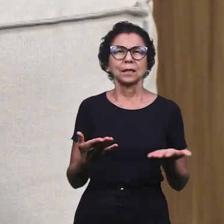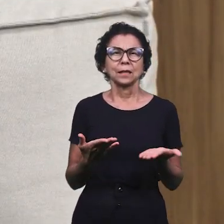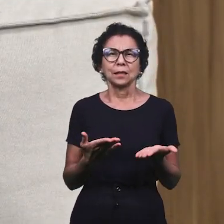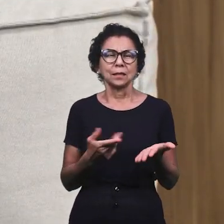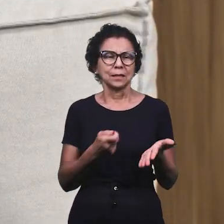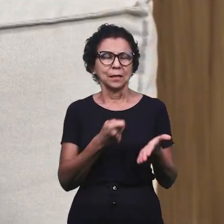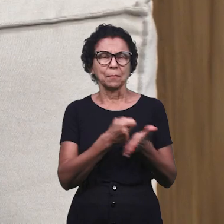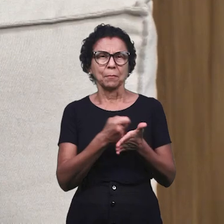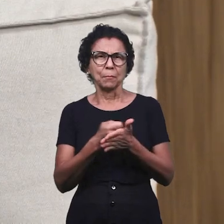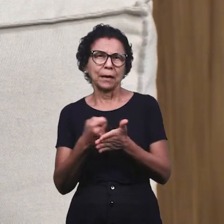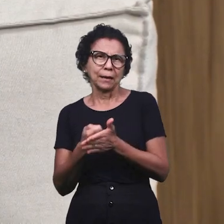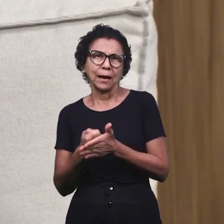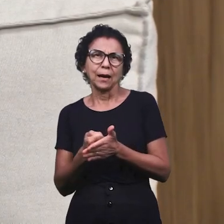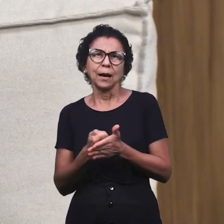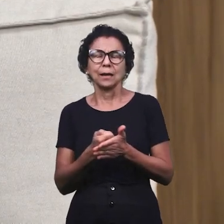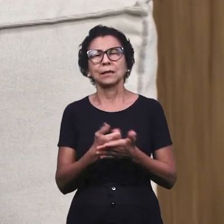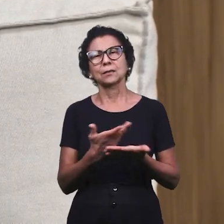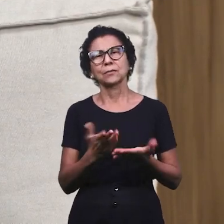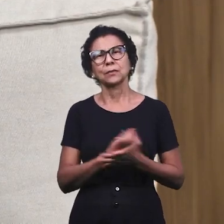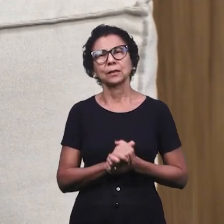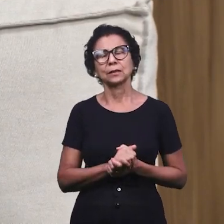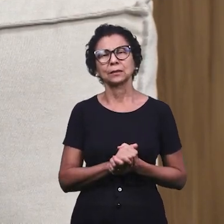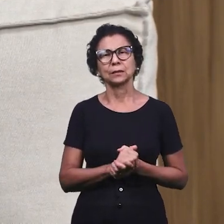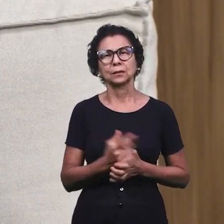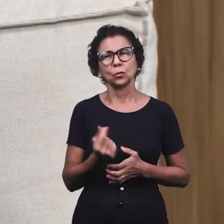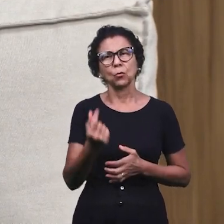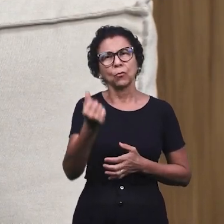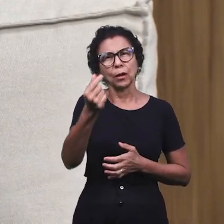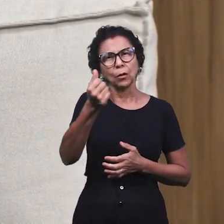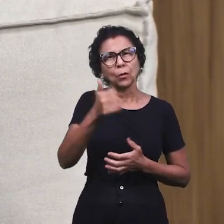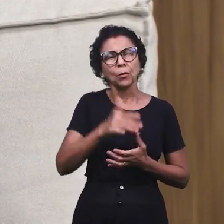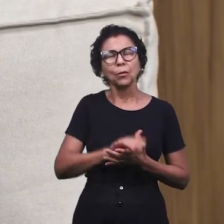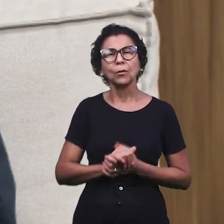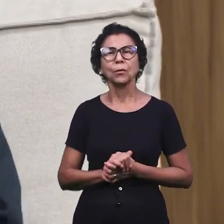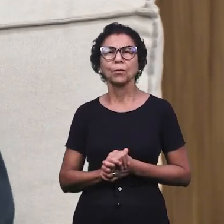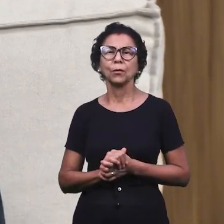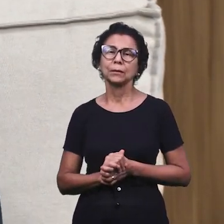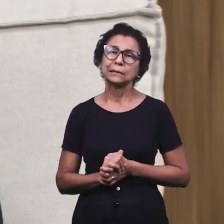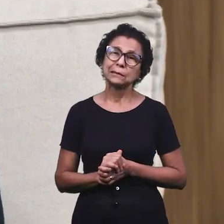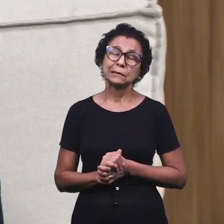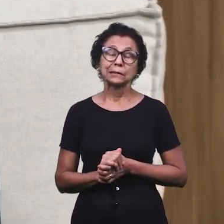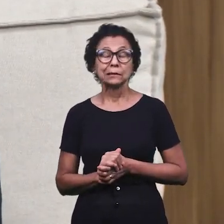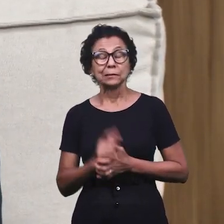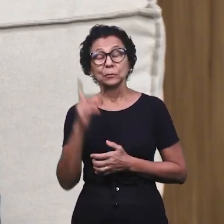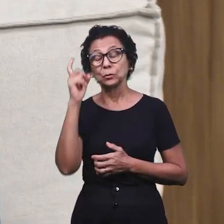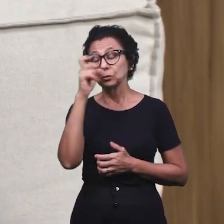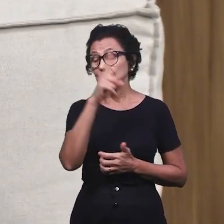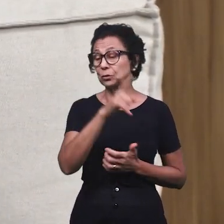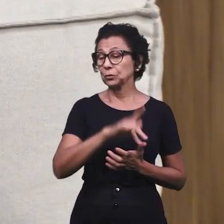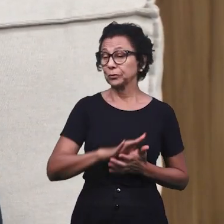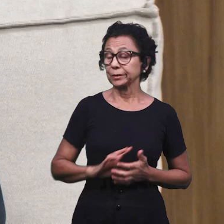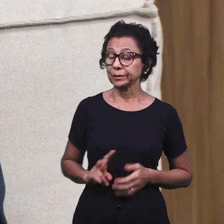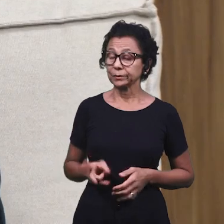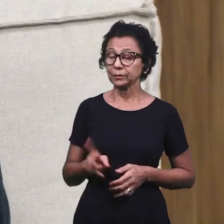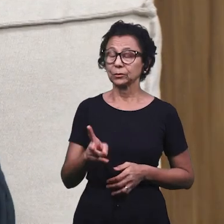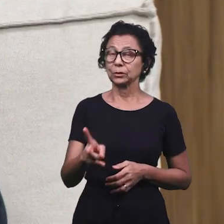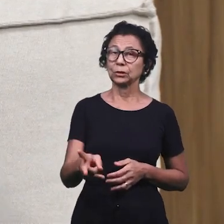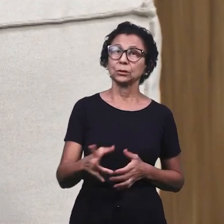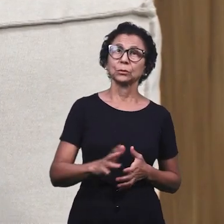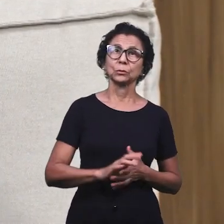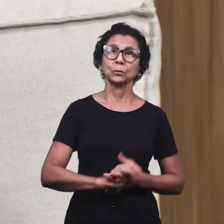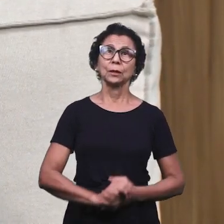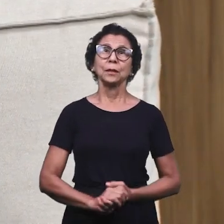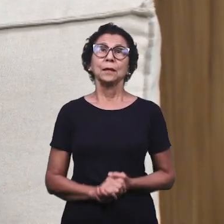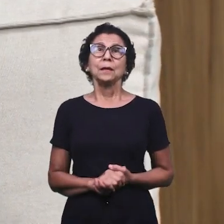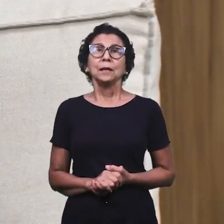São detalhes mais do comércio exterior, assim, muito profundo, que não vem ao caso, mas isso continua,